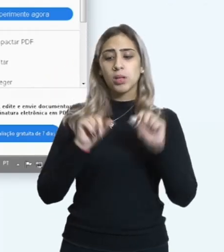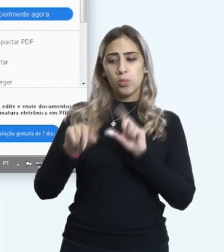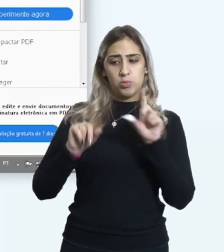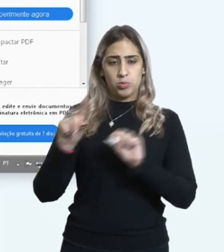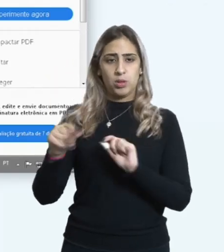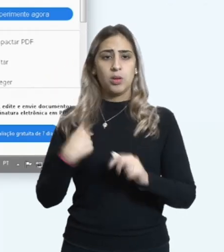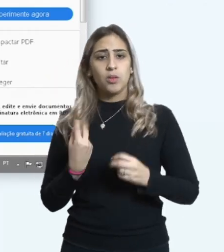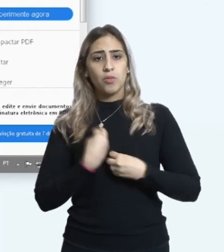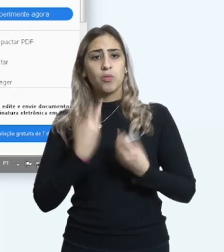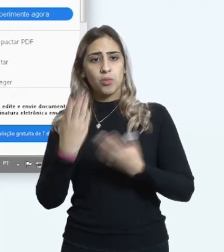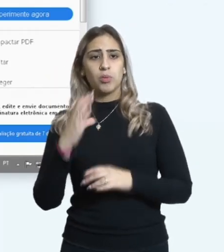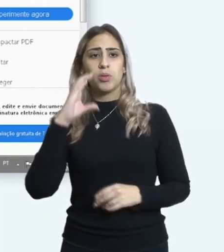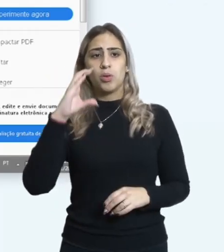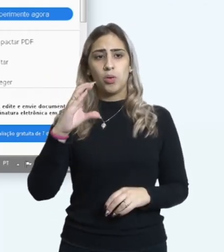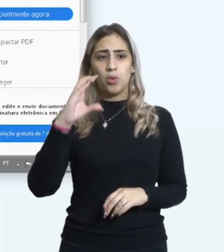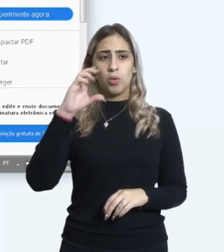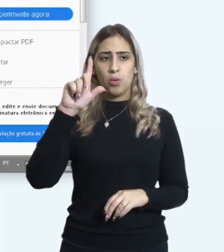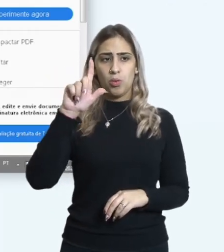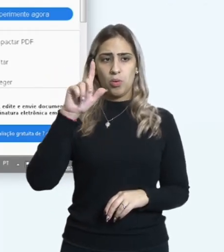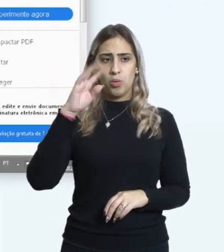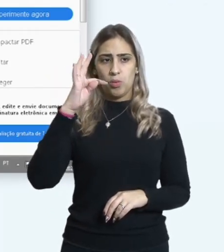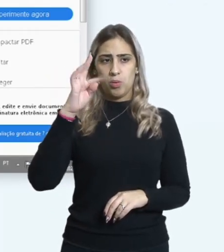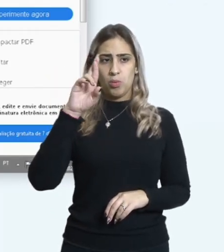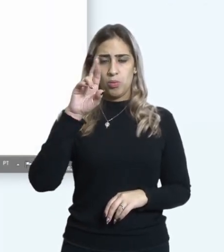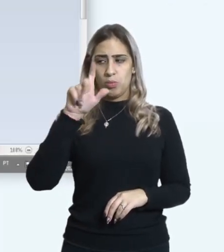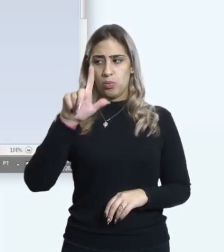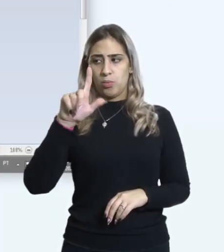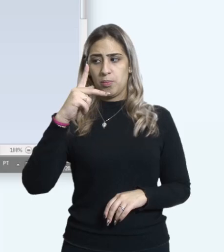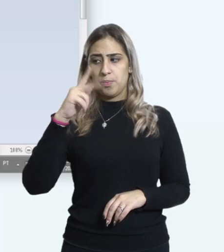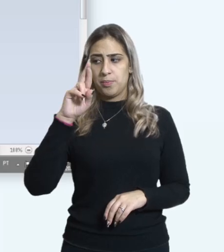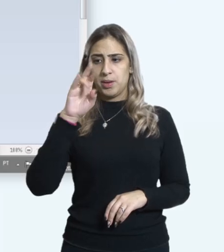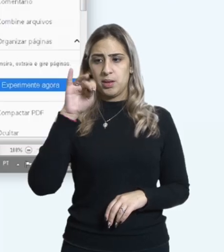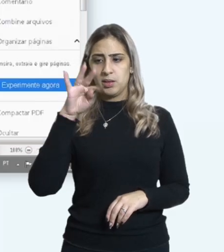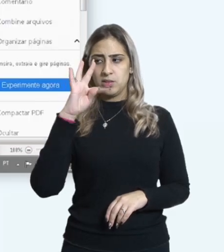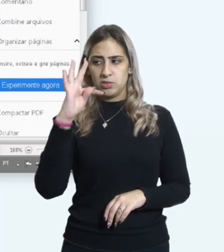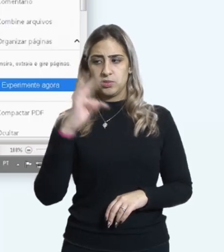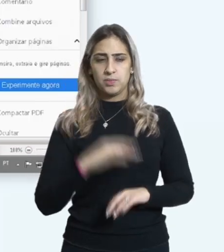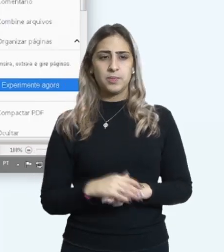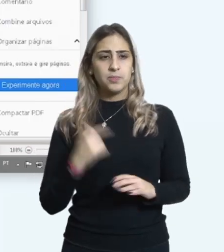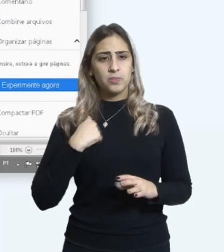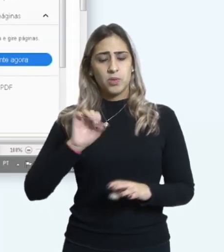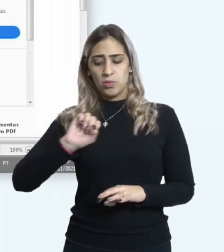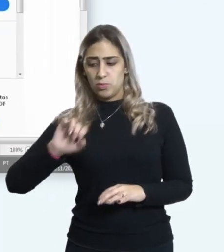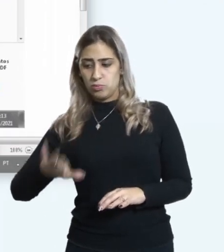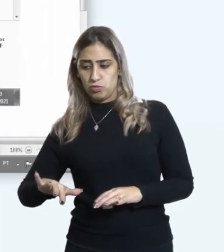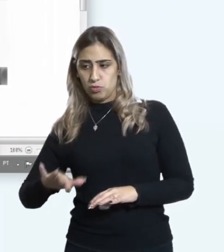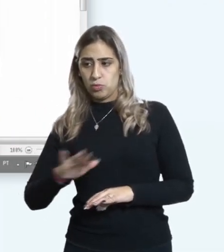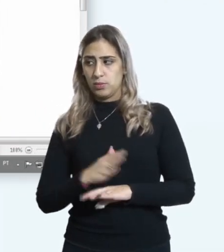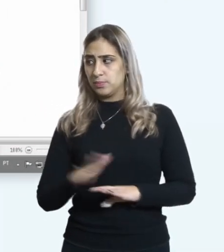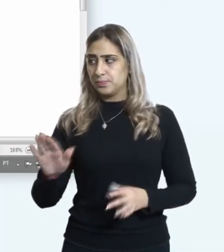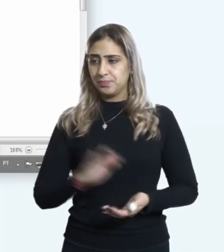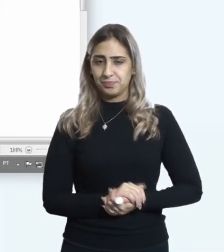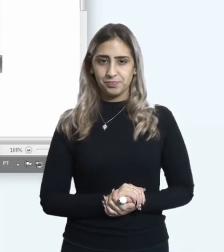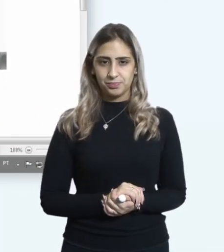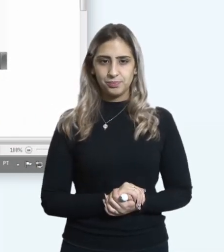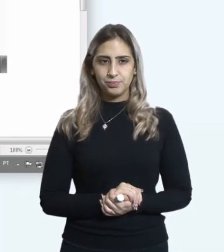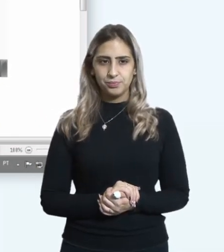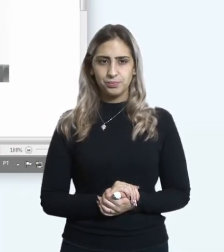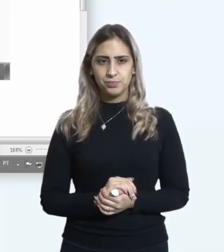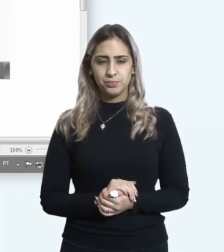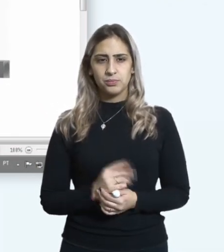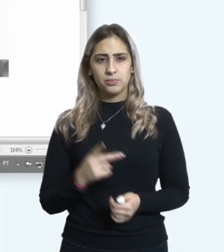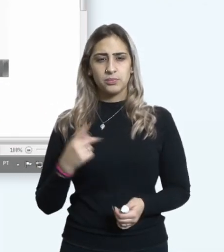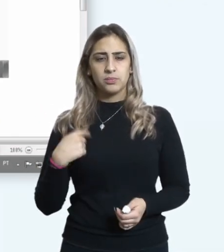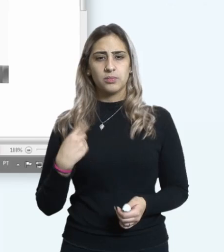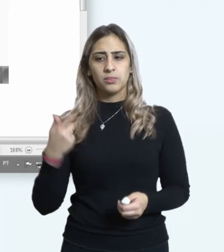eu vou dar um Ctrl Print, vou abrir um Paint, vou jogar aqui,